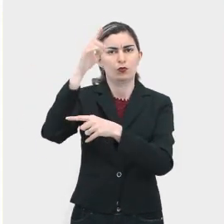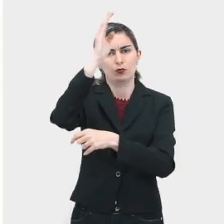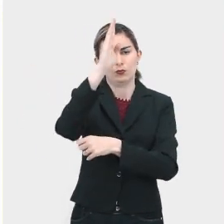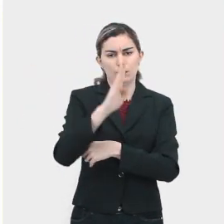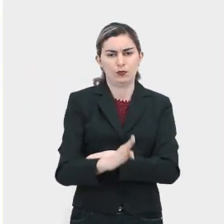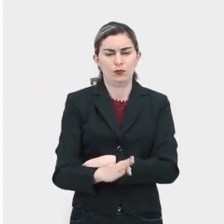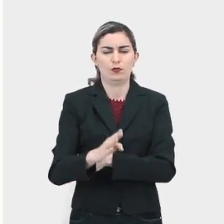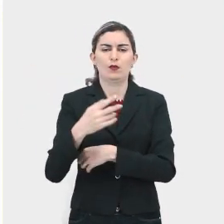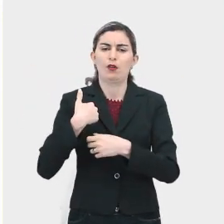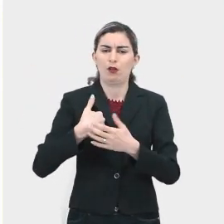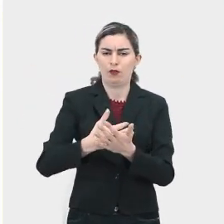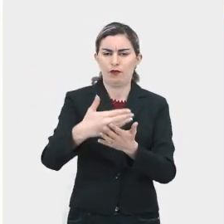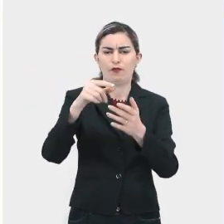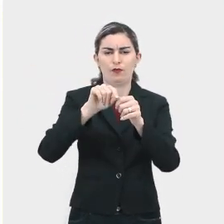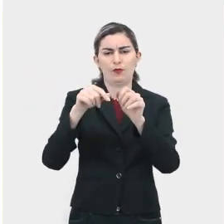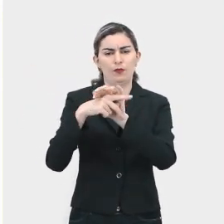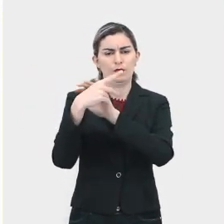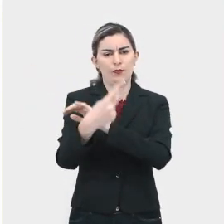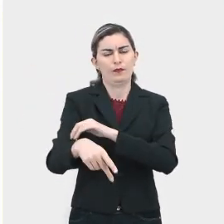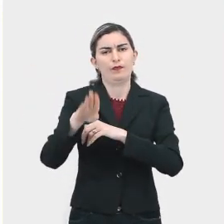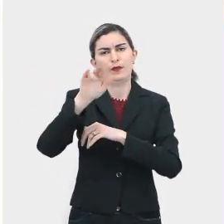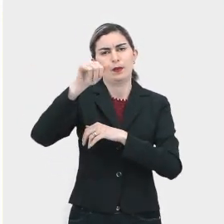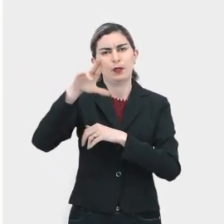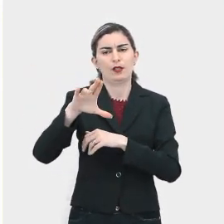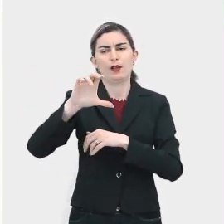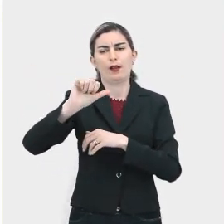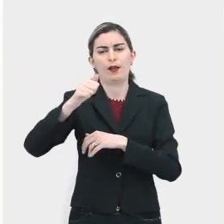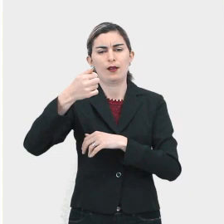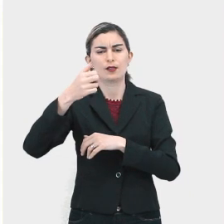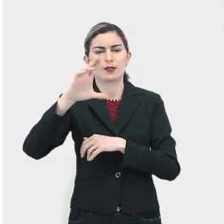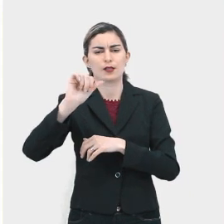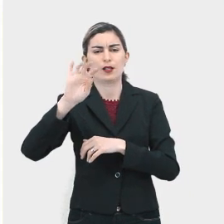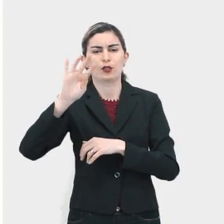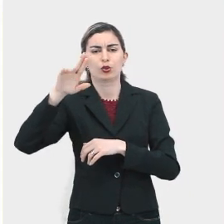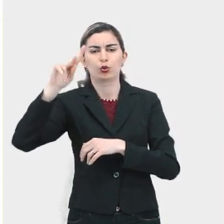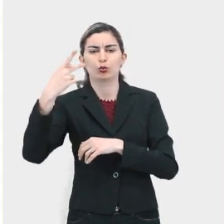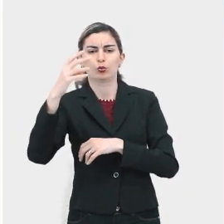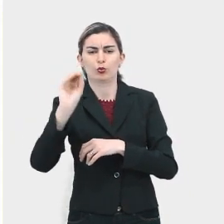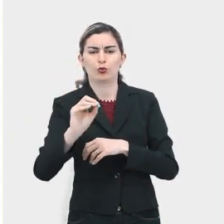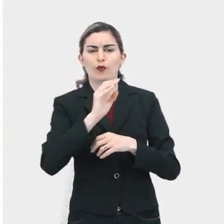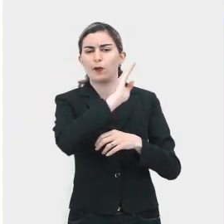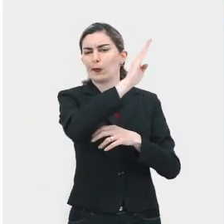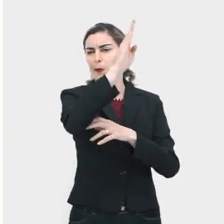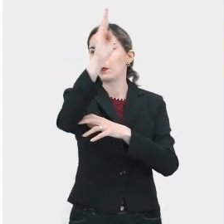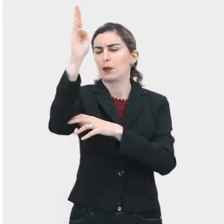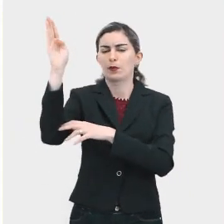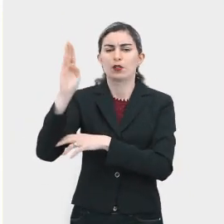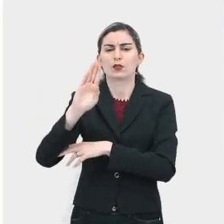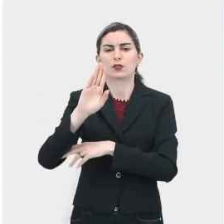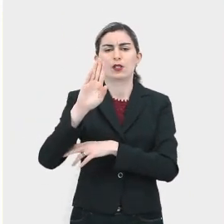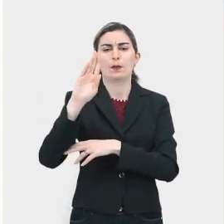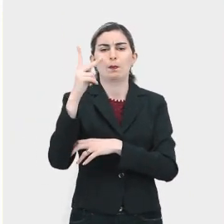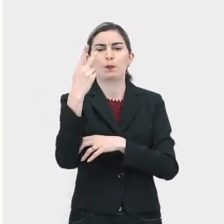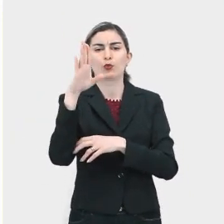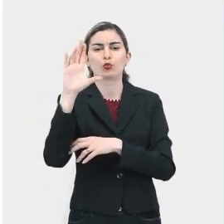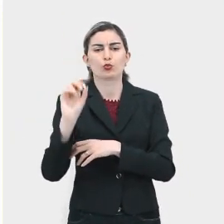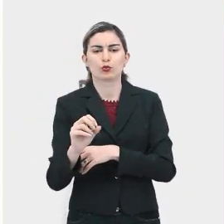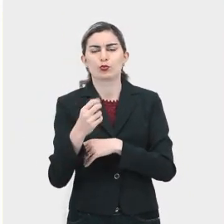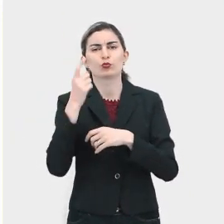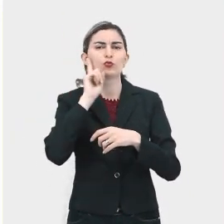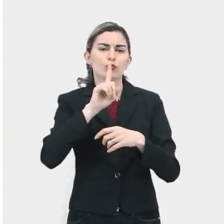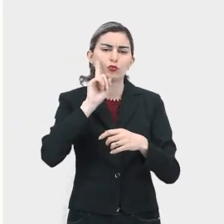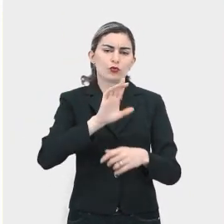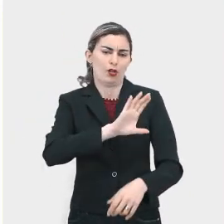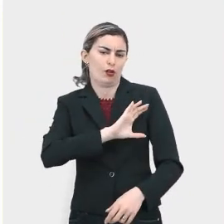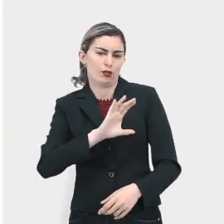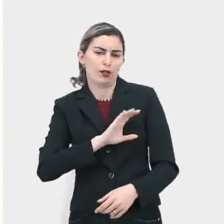quando ainda fazia parte da banda Cascabulho. Fez turnês em países como Canadá, Estados Unidos,